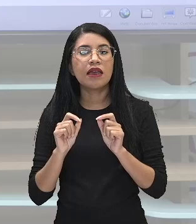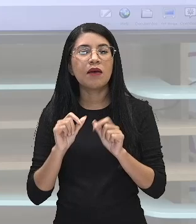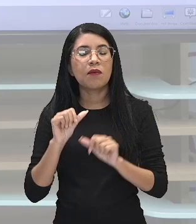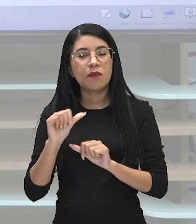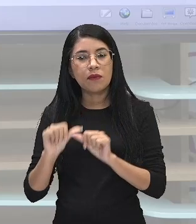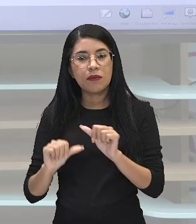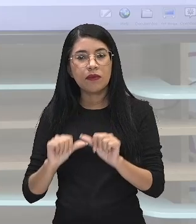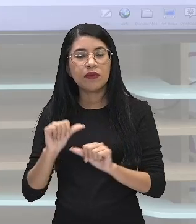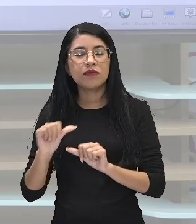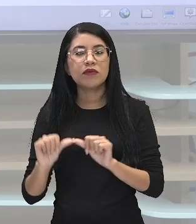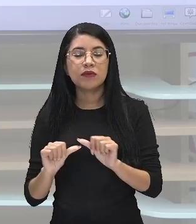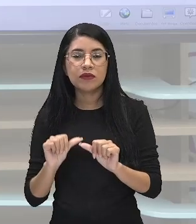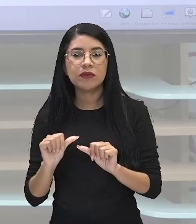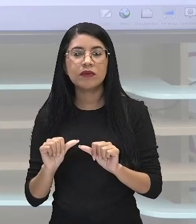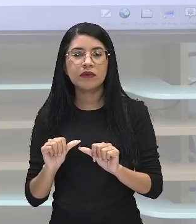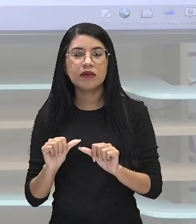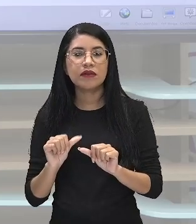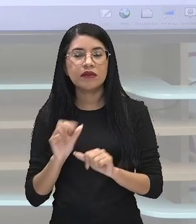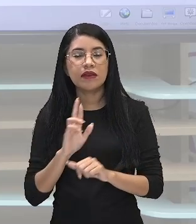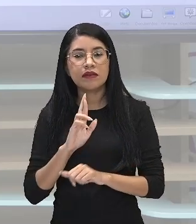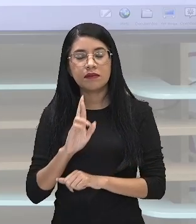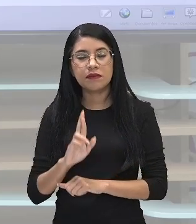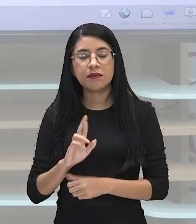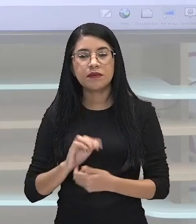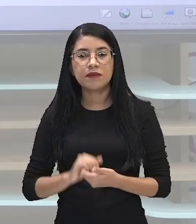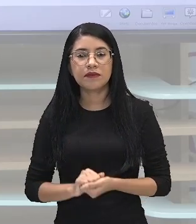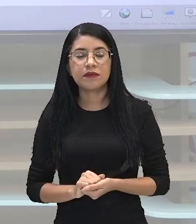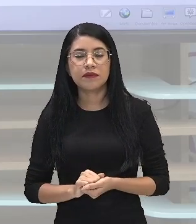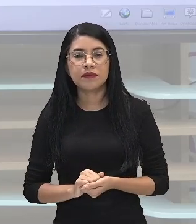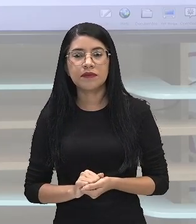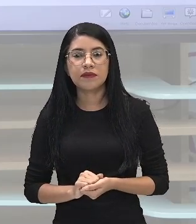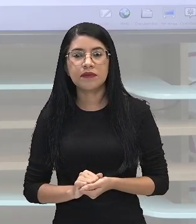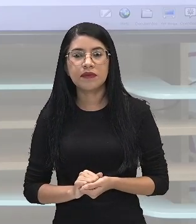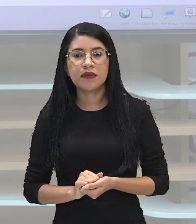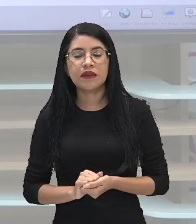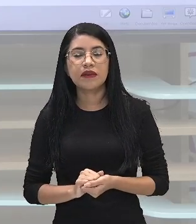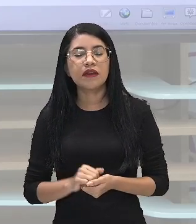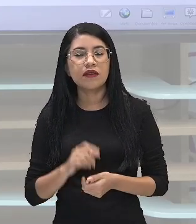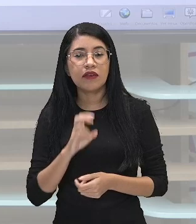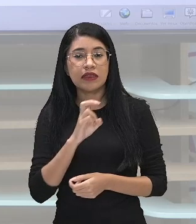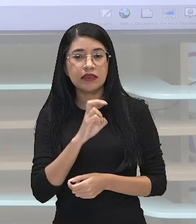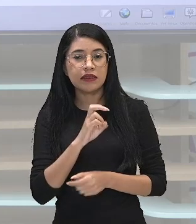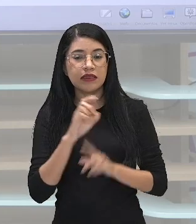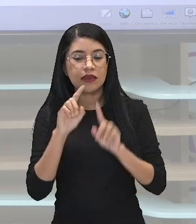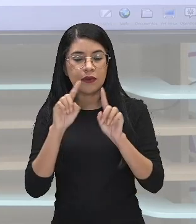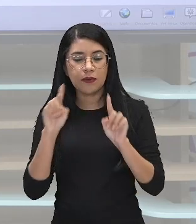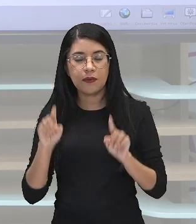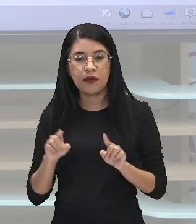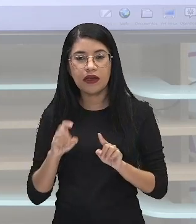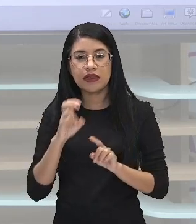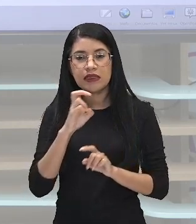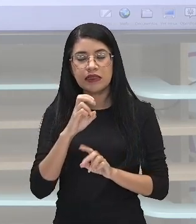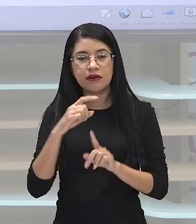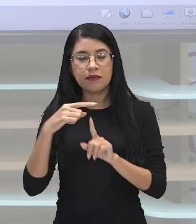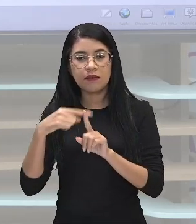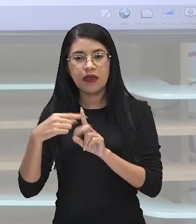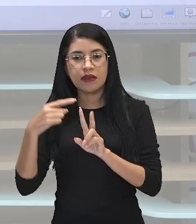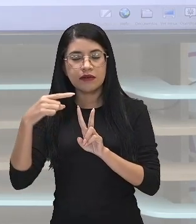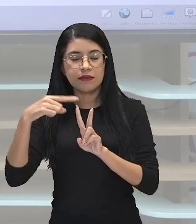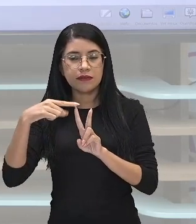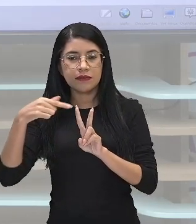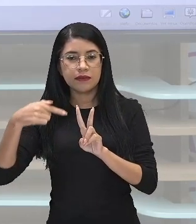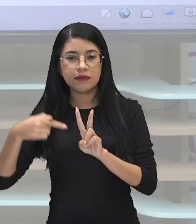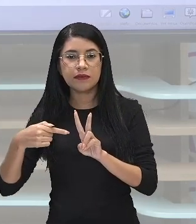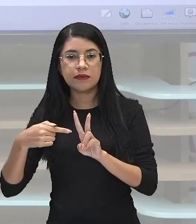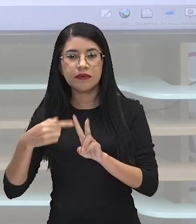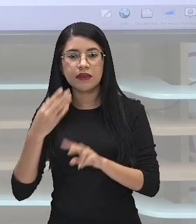aqui uma modificação, tá? Então, vai ficar 5, e aí dentro do parêntese 5 mais a raiz de 7,